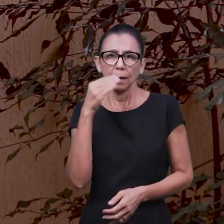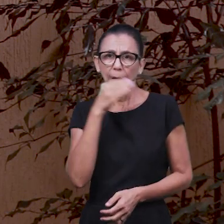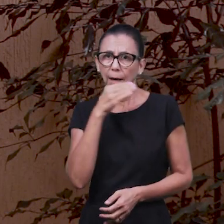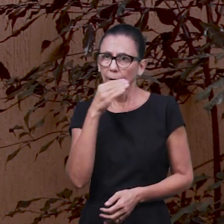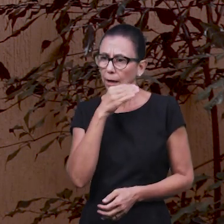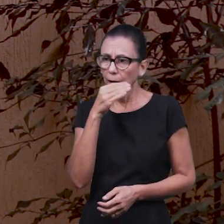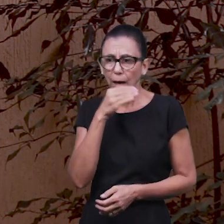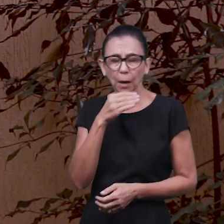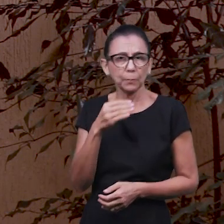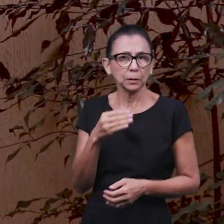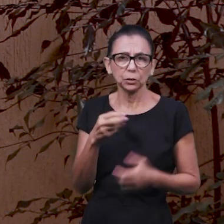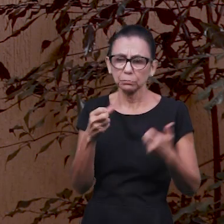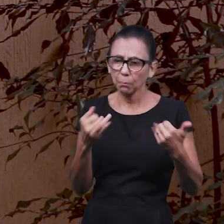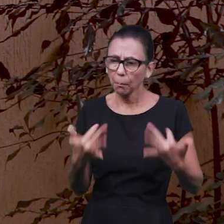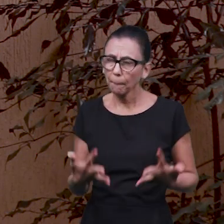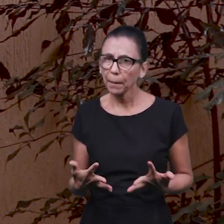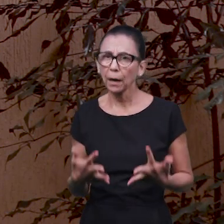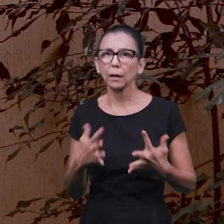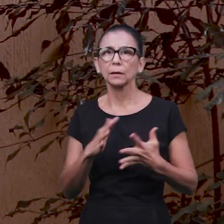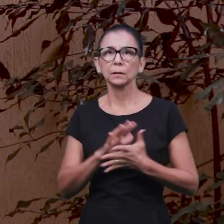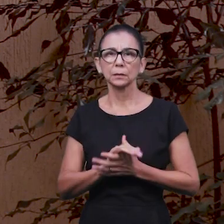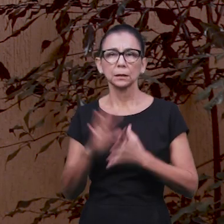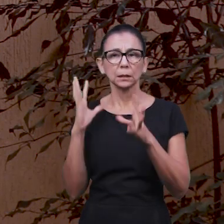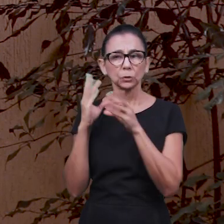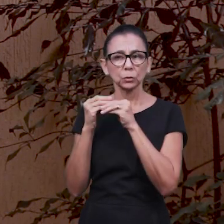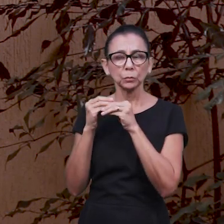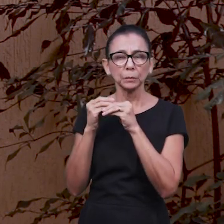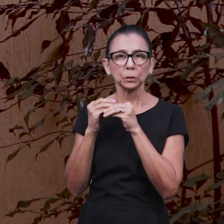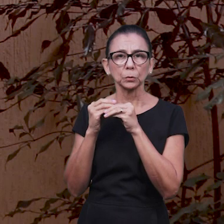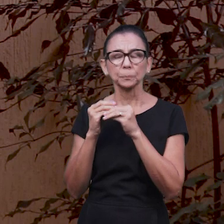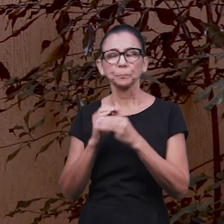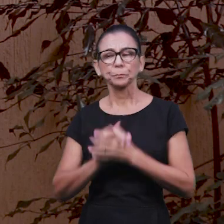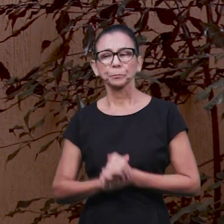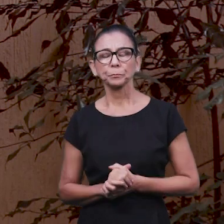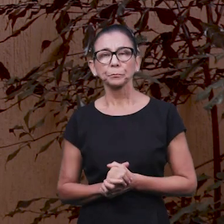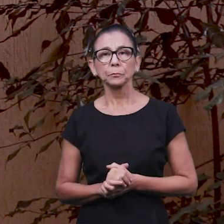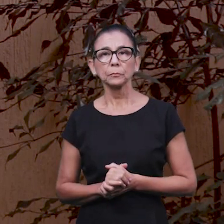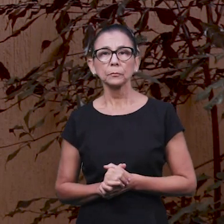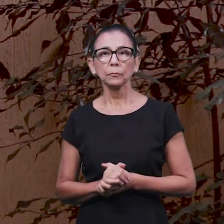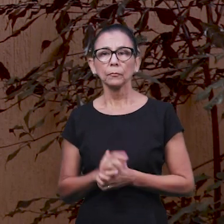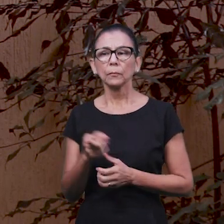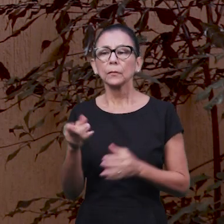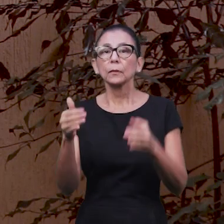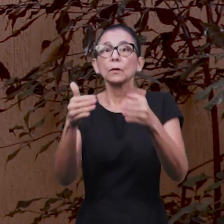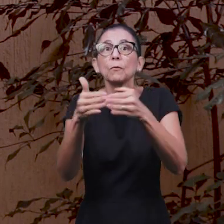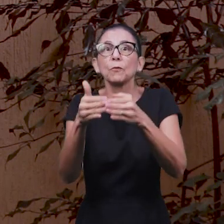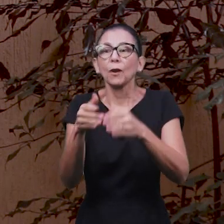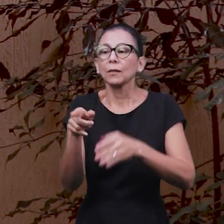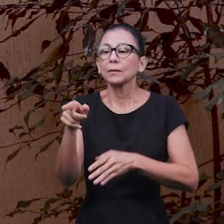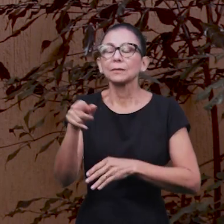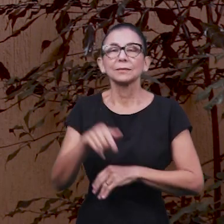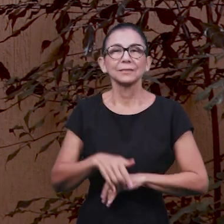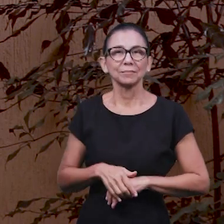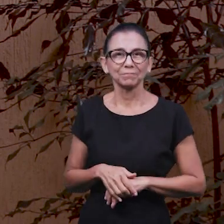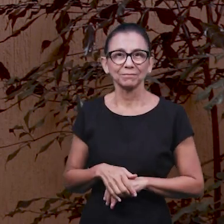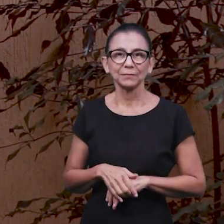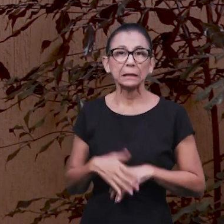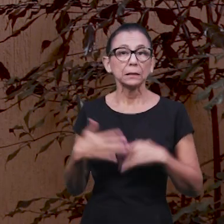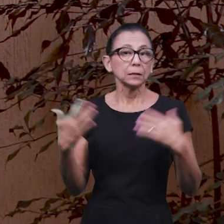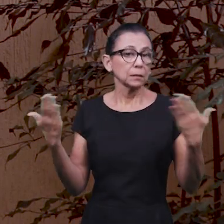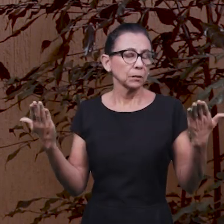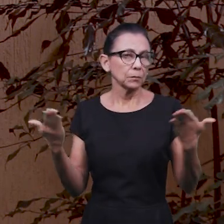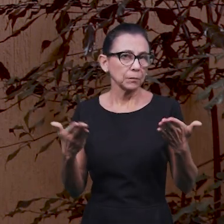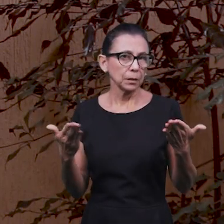daquele comportamento diferente daquela criança que é mais quietinha. Então, e o tempo de atenção da criança? Então, diante